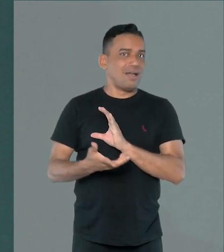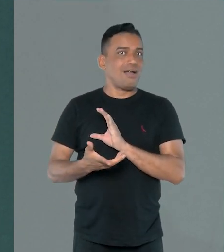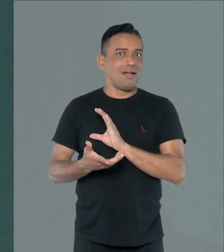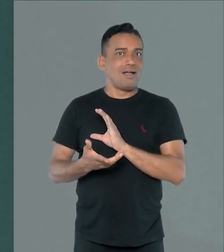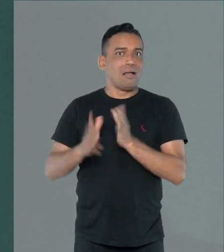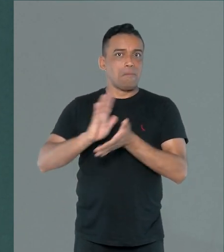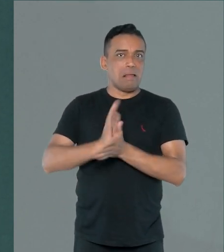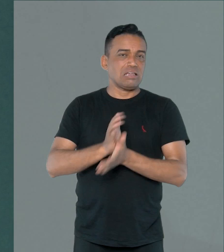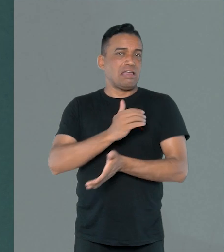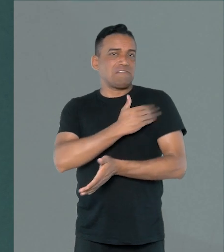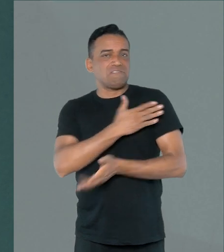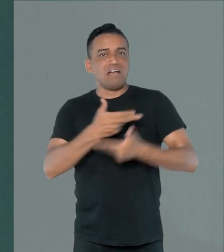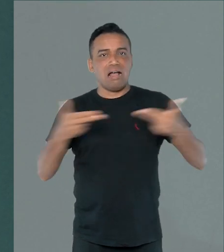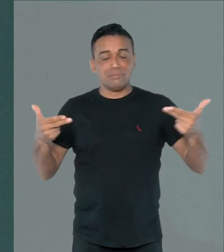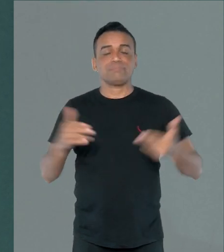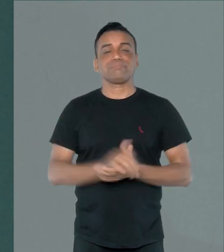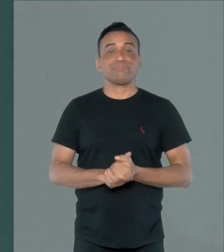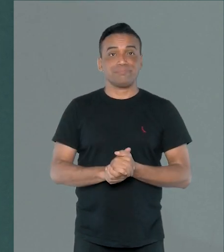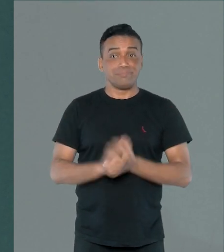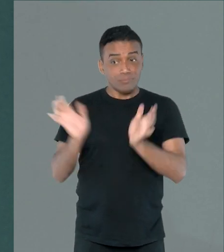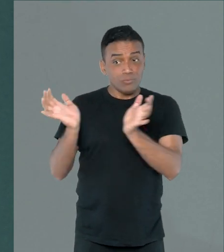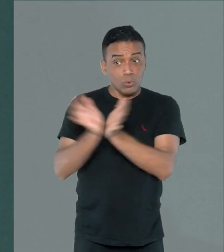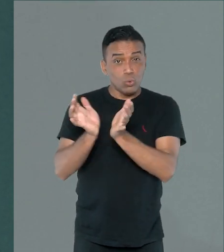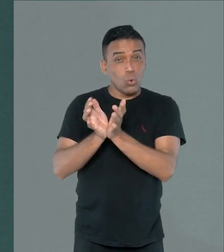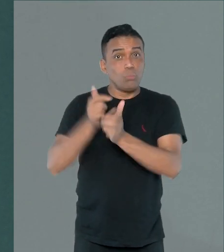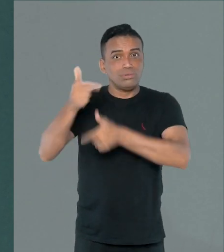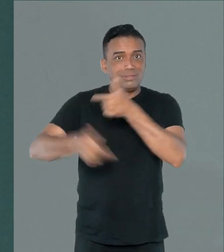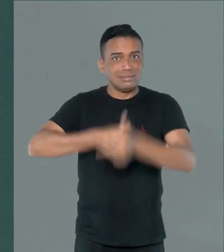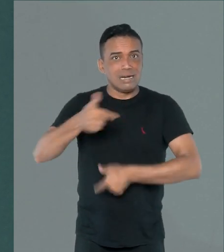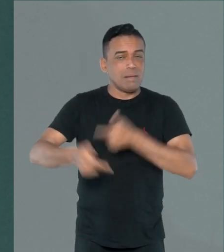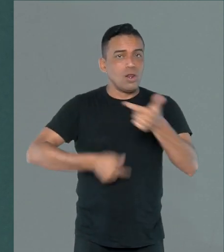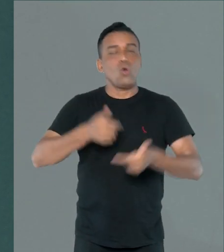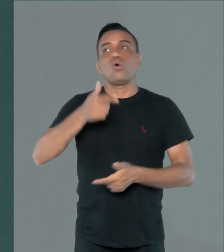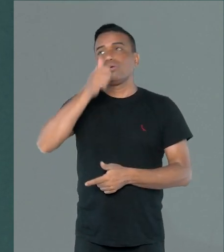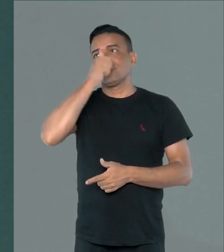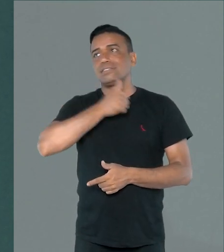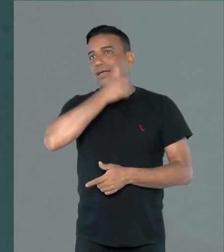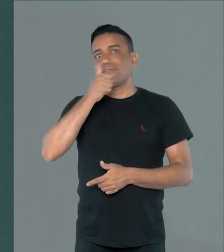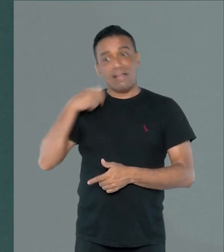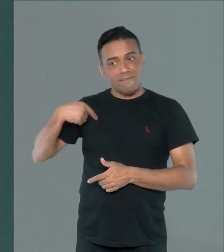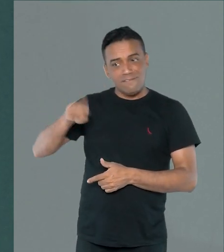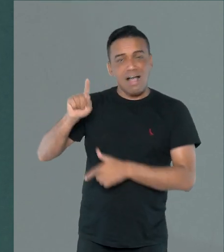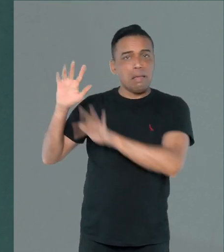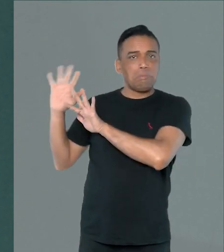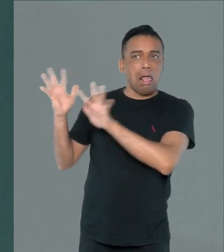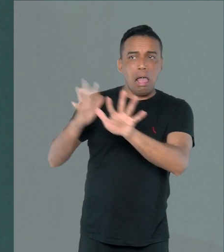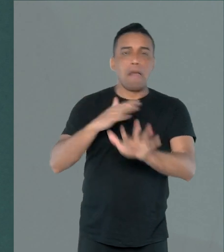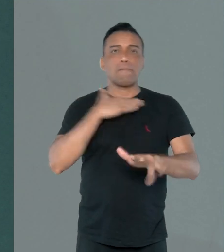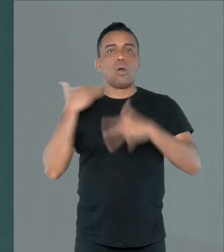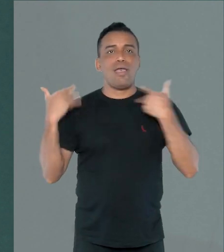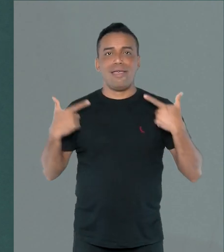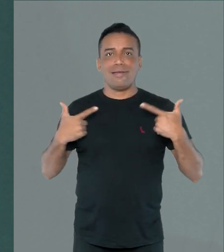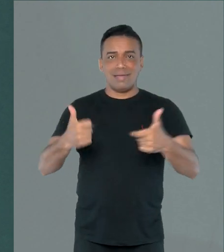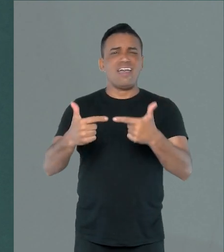vai se sacrificar, lá vai para a trincheira, né? Morrer bombardeado. Está cheio de filme aí no Netflix da Primeira Guerra Mundial,